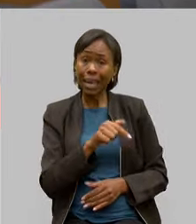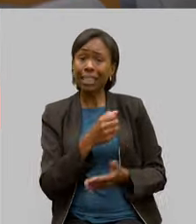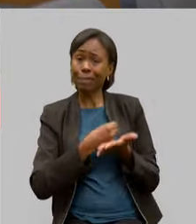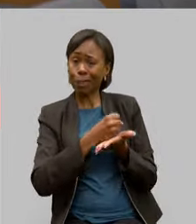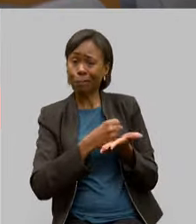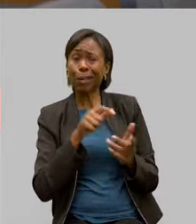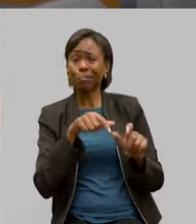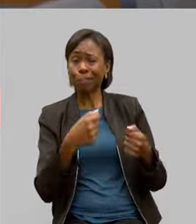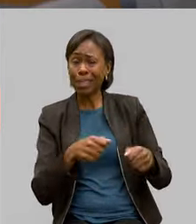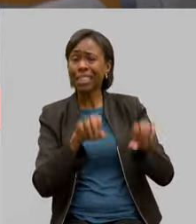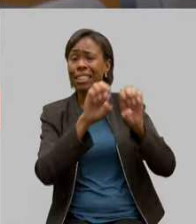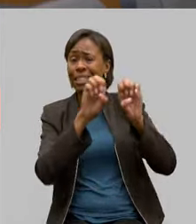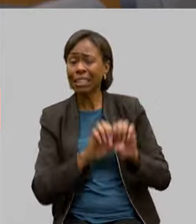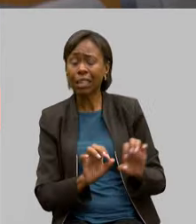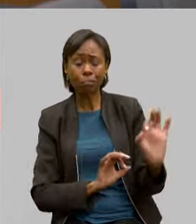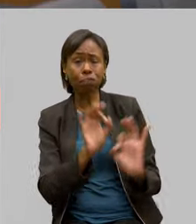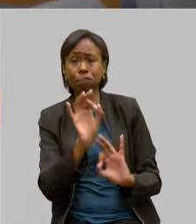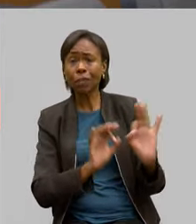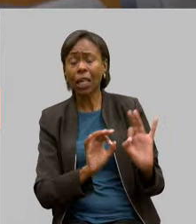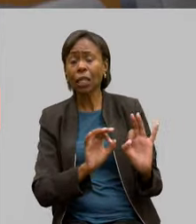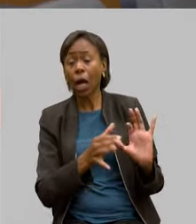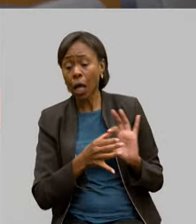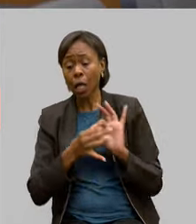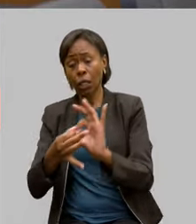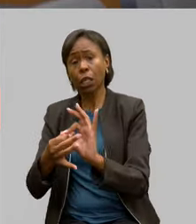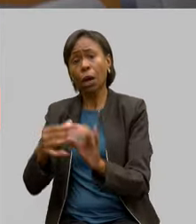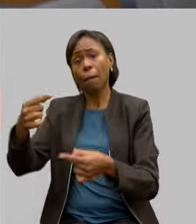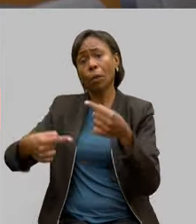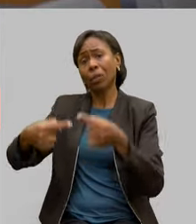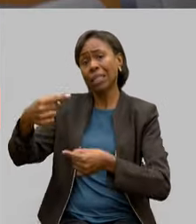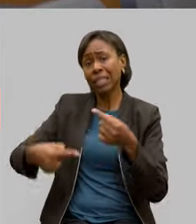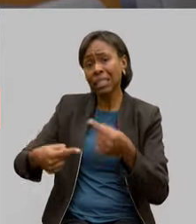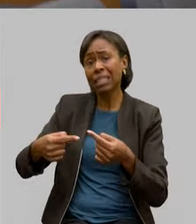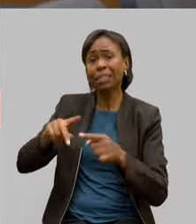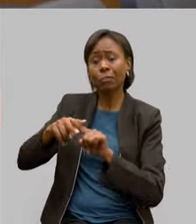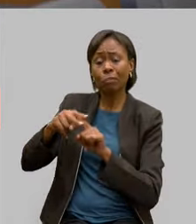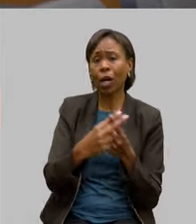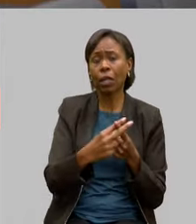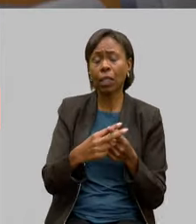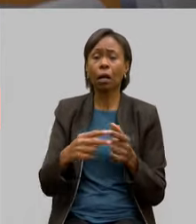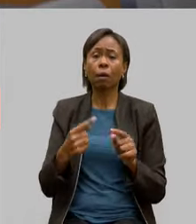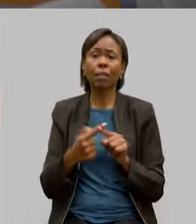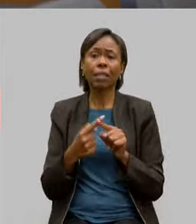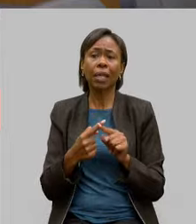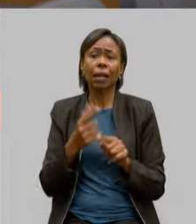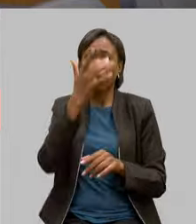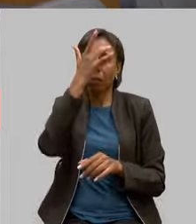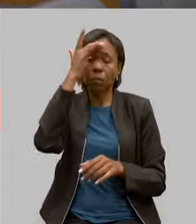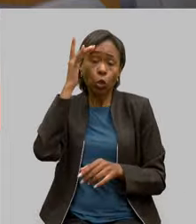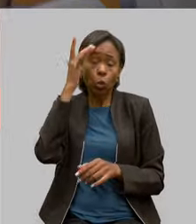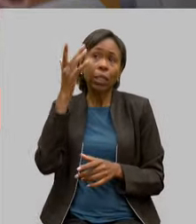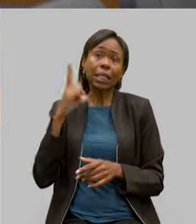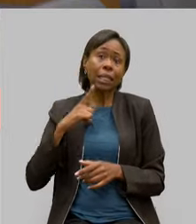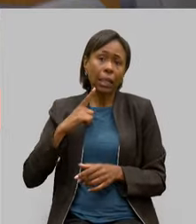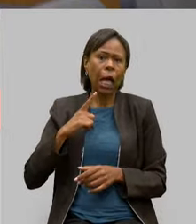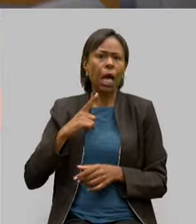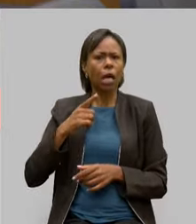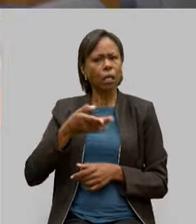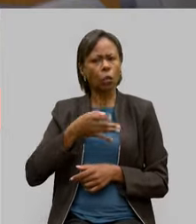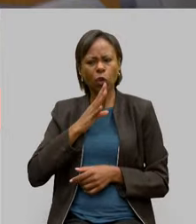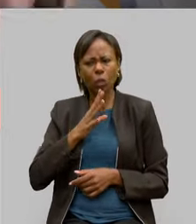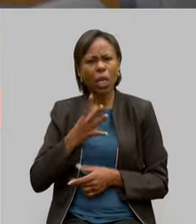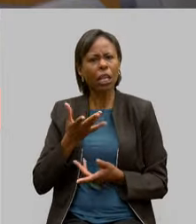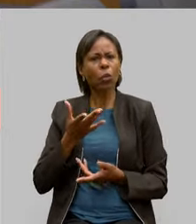políticas reparatórias porque quem carrega o conhecimento gente a a a a ciência a tradição são esses